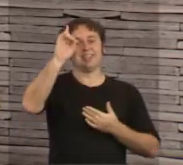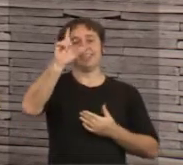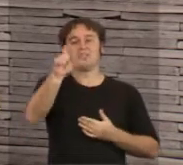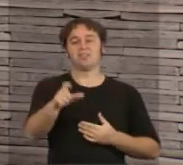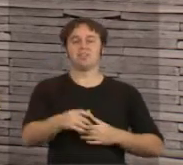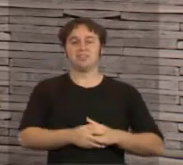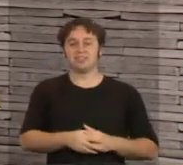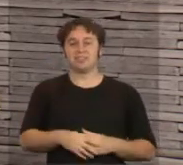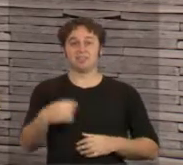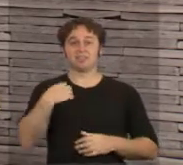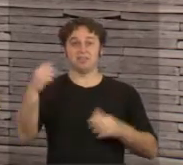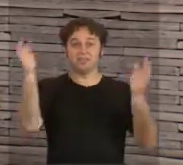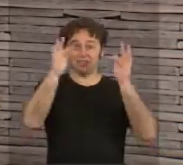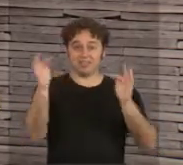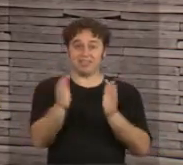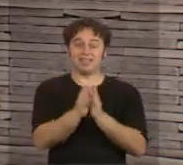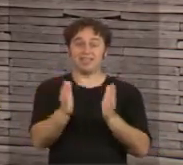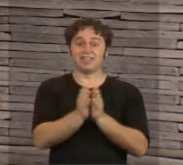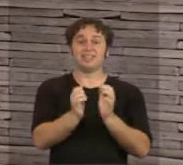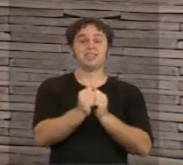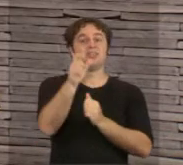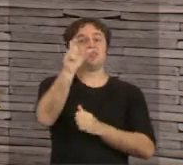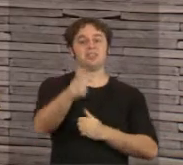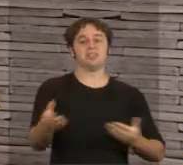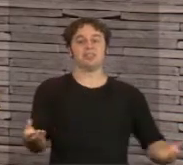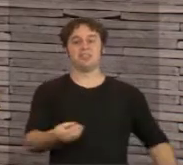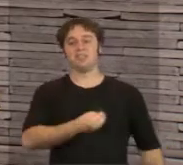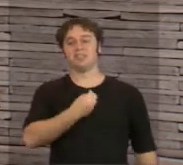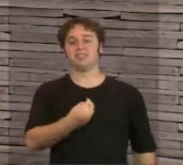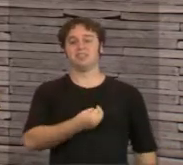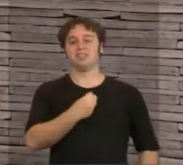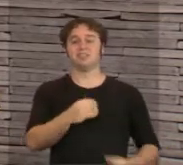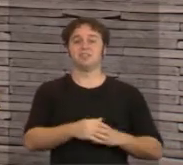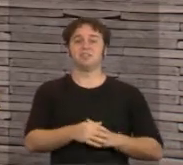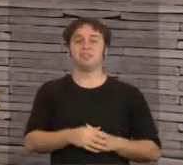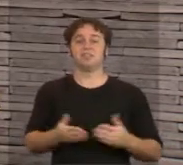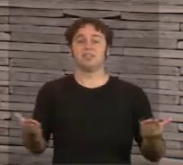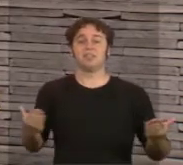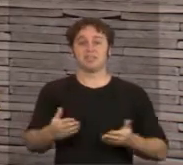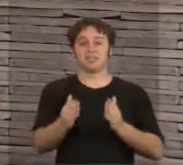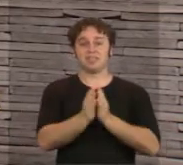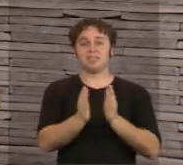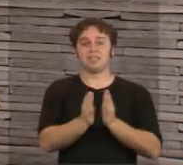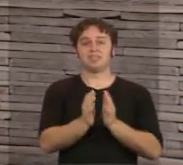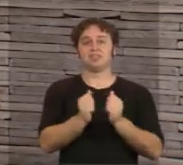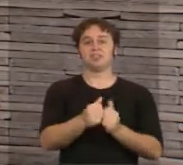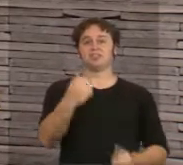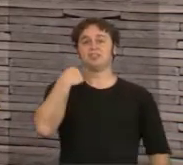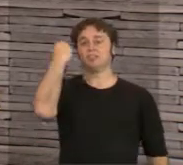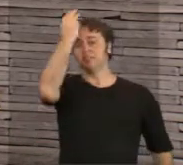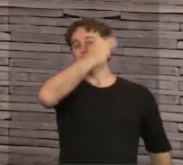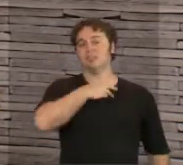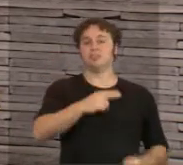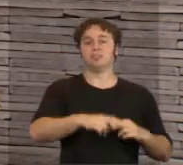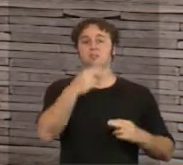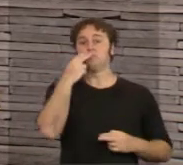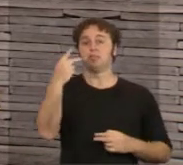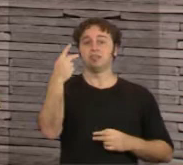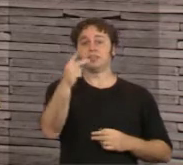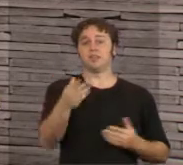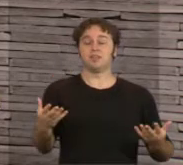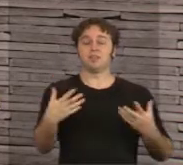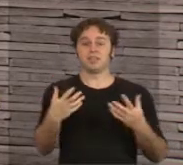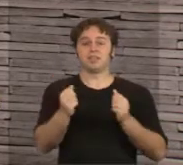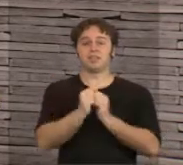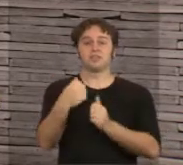anjo. Nós estamos muito felizes de rezar com você ao vivo e agora oferecendo flores à Nossa Senhora pelas suas intenções. Você deseja